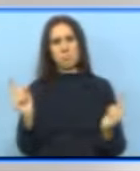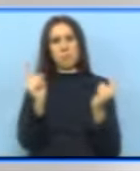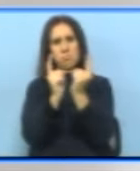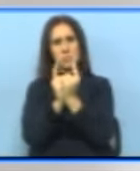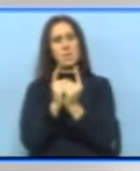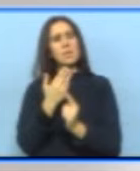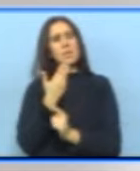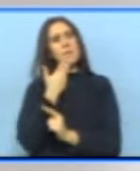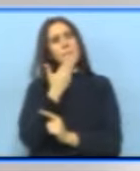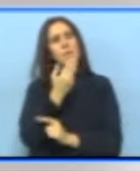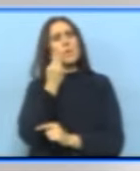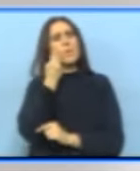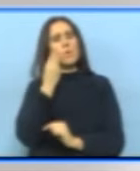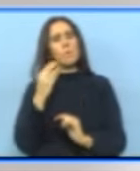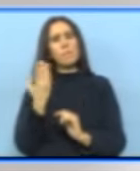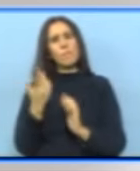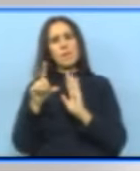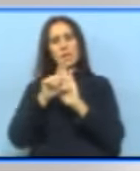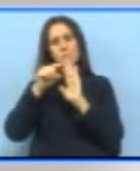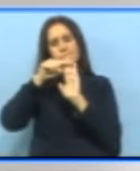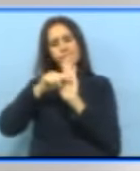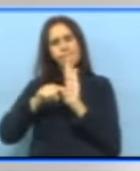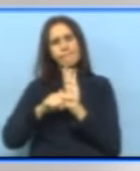poderia sintetizar toda a lei